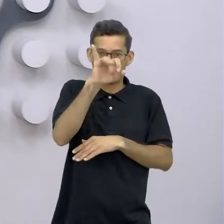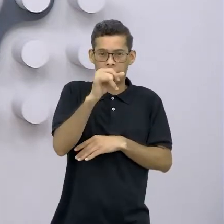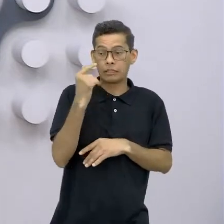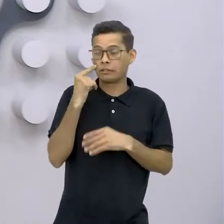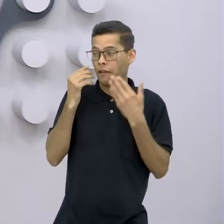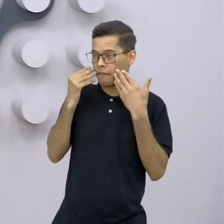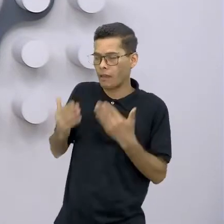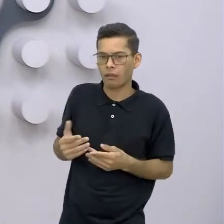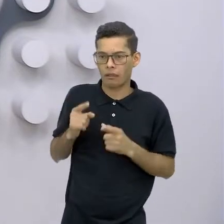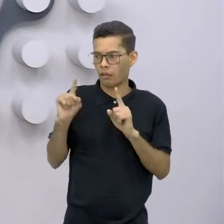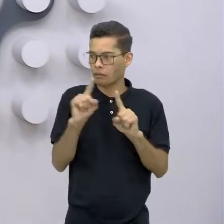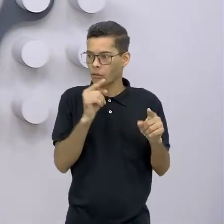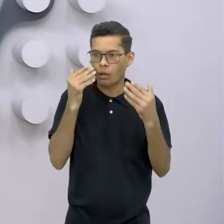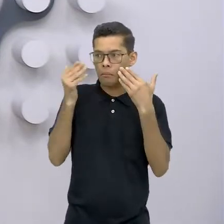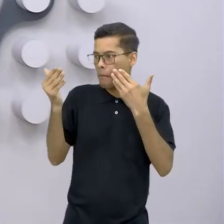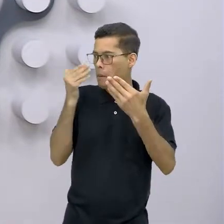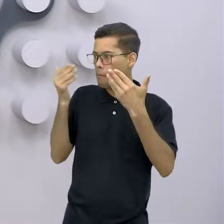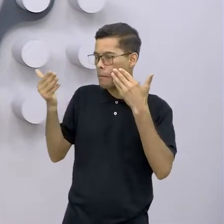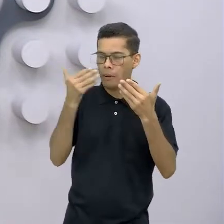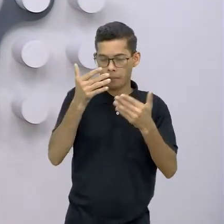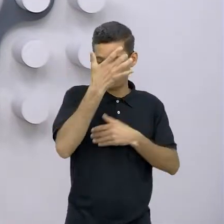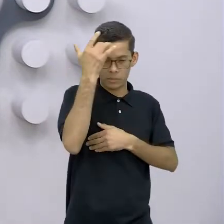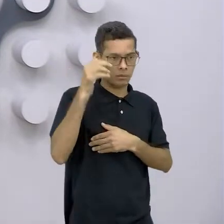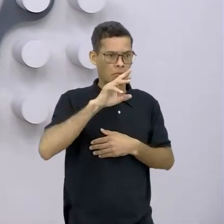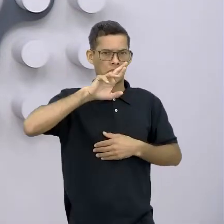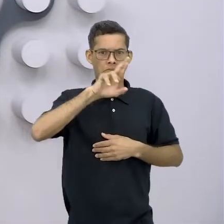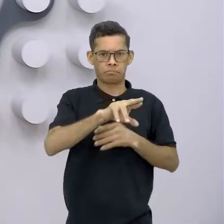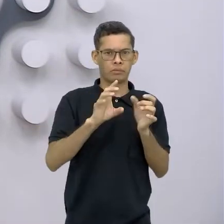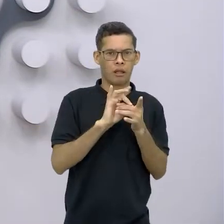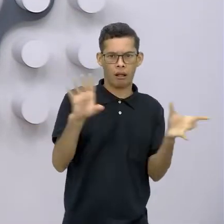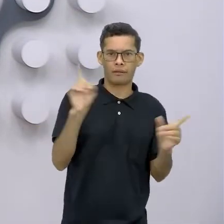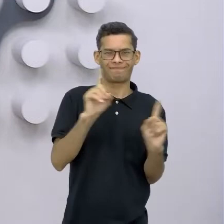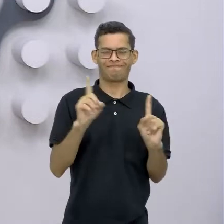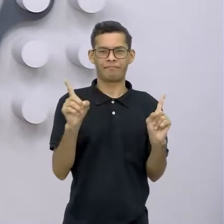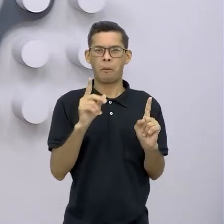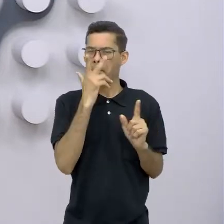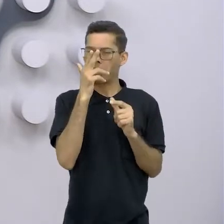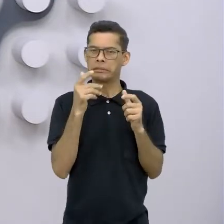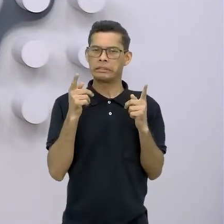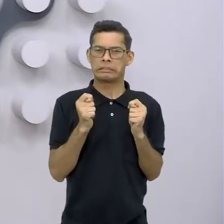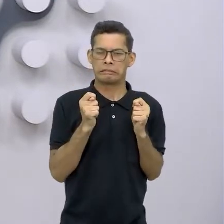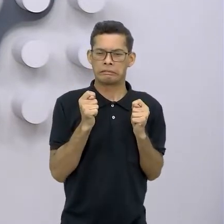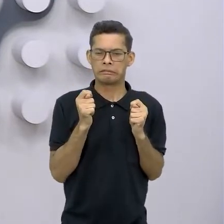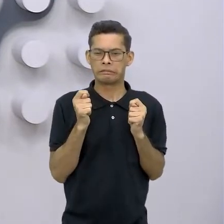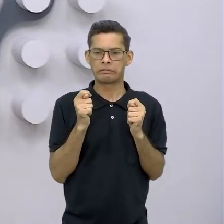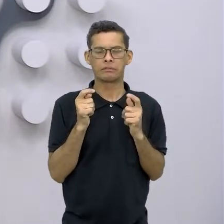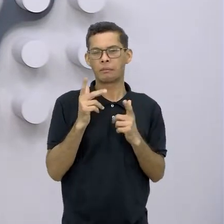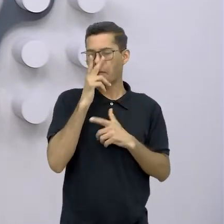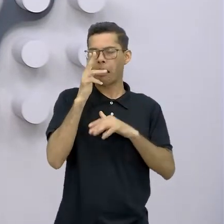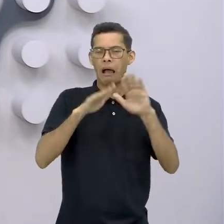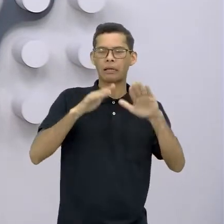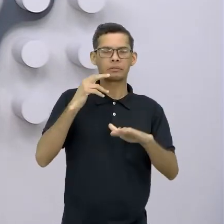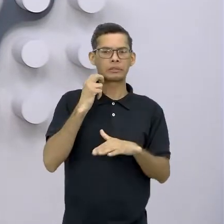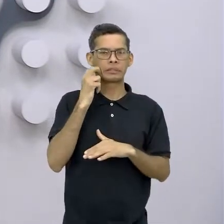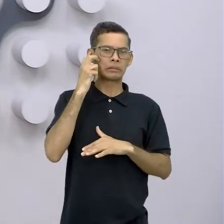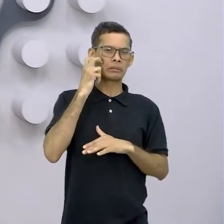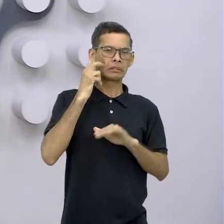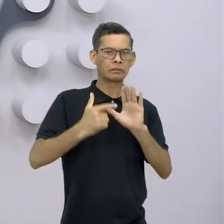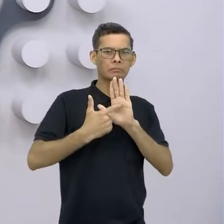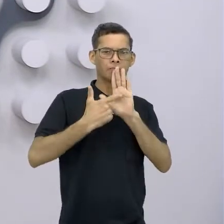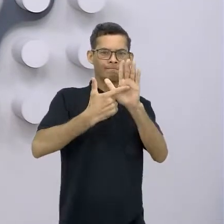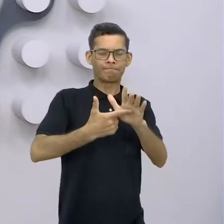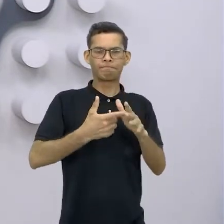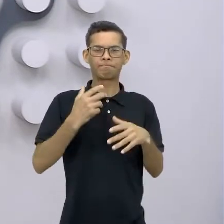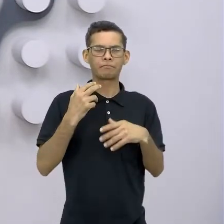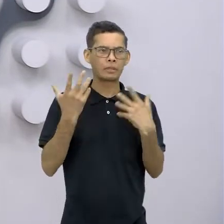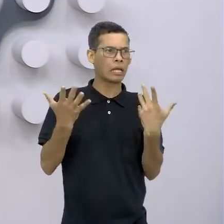das outras, elas não vão ser tão espontâneas quanto elas poderiam ser, né? Porque de repente elas vão se envergonhar, por exemplo, de demonstrar algum